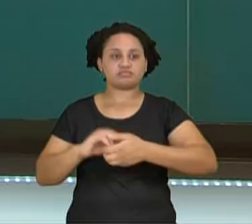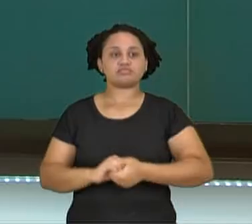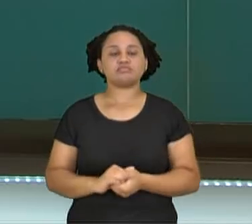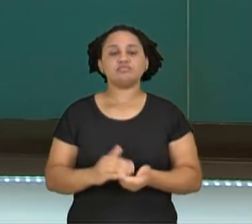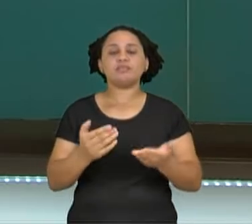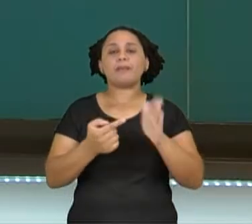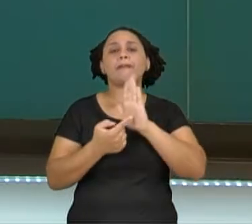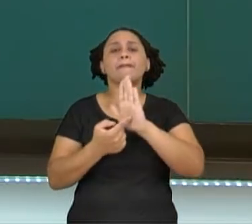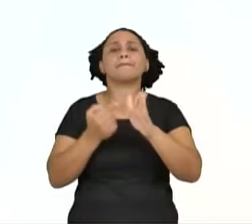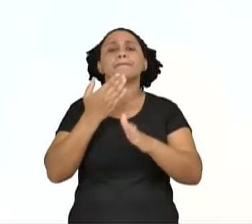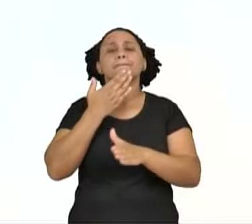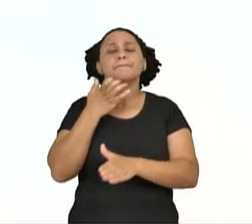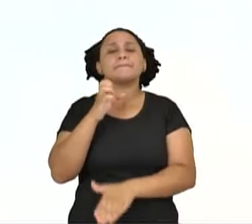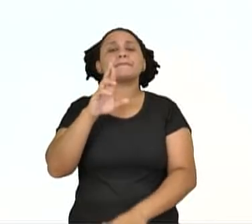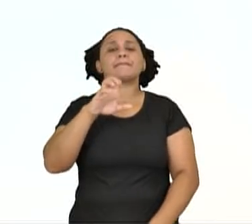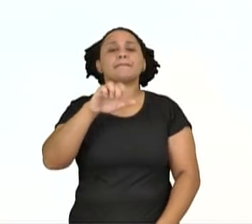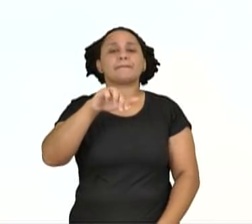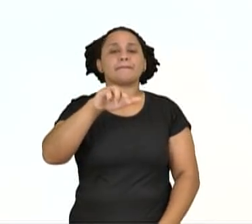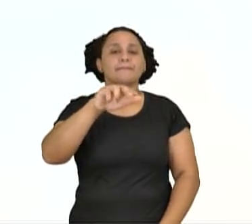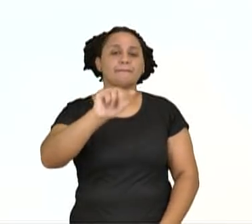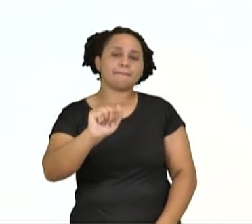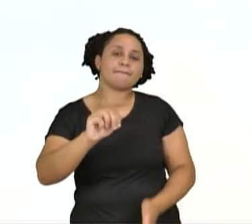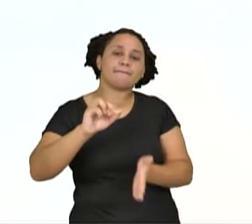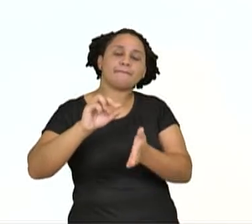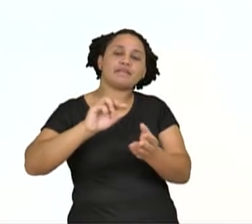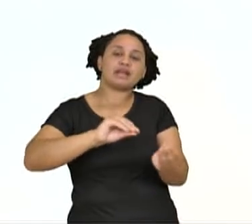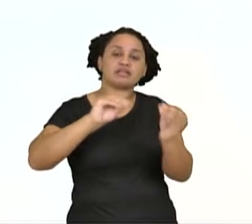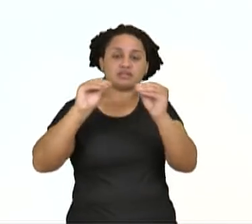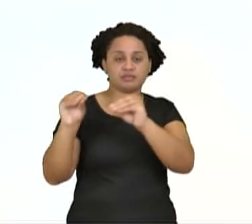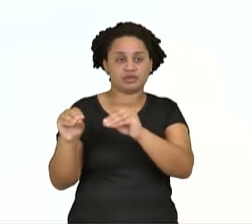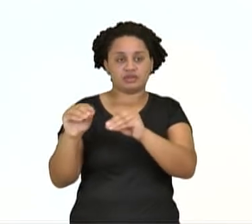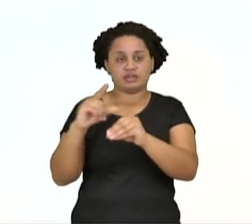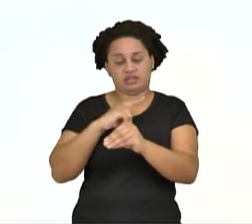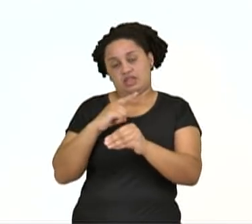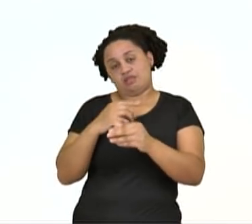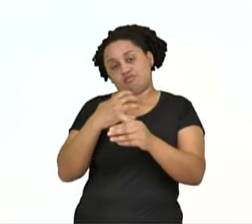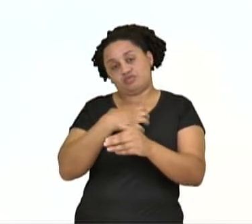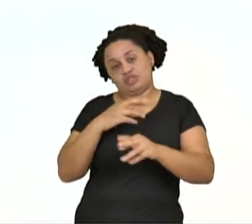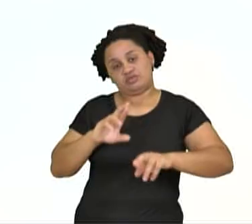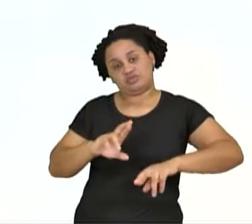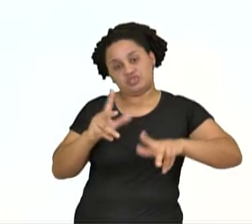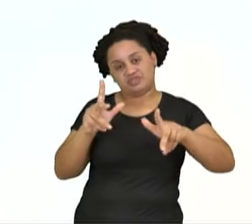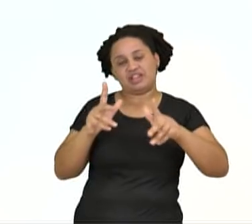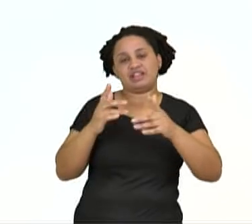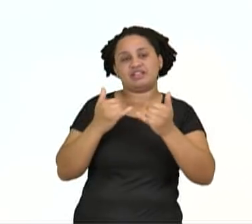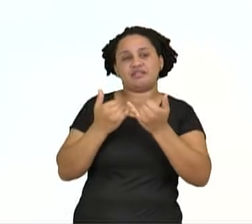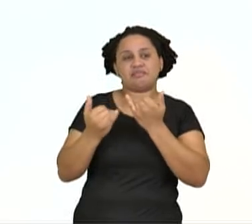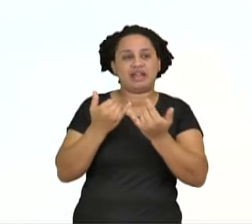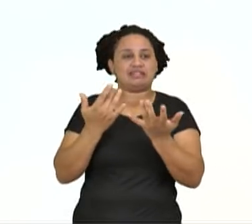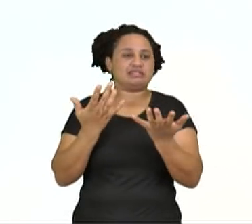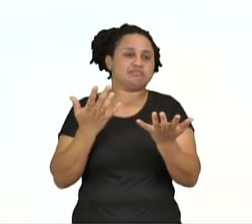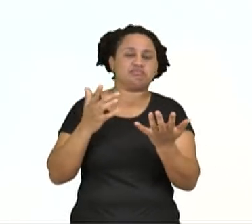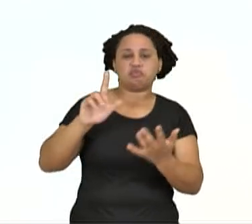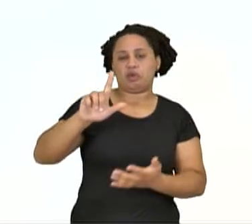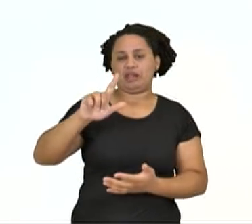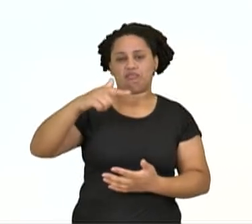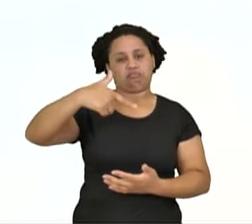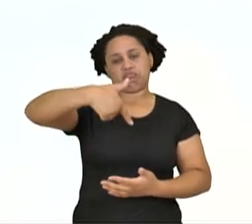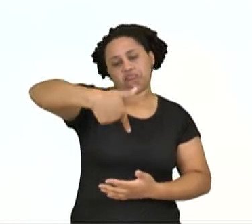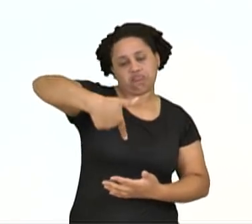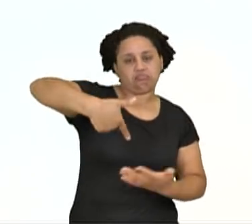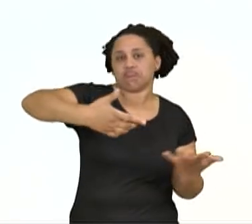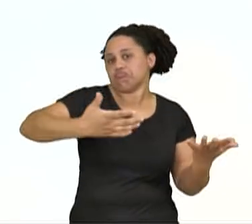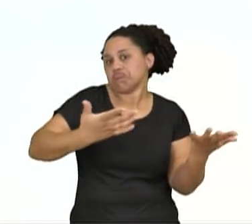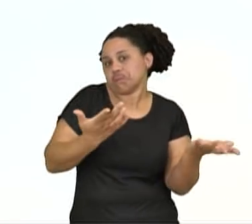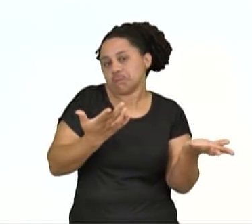nosso RNA transportador. Então, ele tem esse formato um pouco diferente, né? Parece um L invertido, as pessoas falam. E ele tem aqui